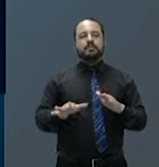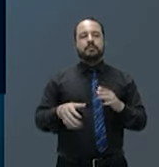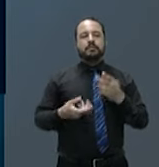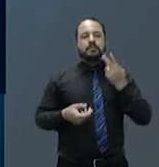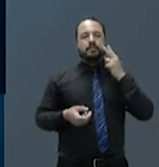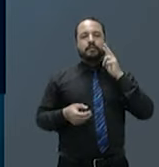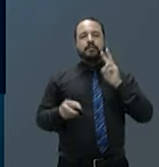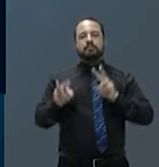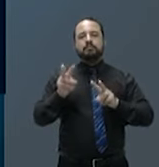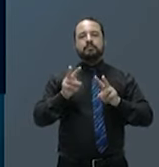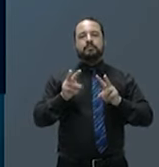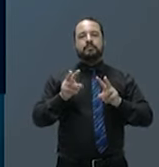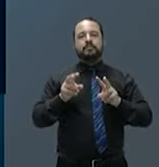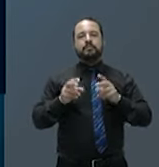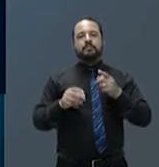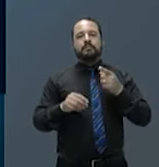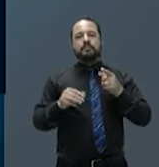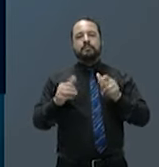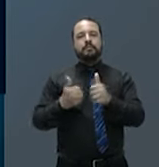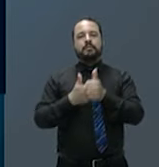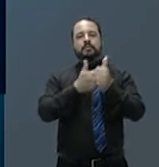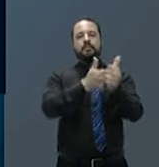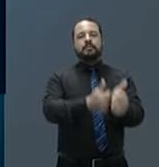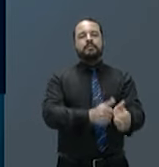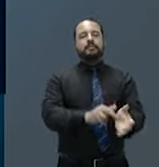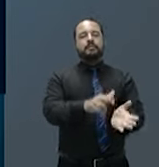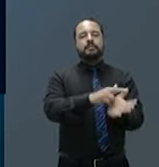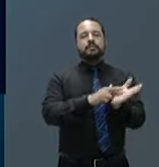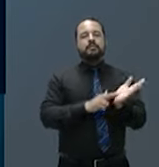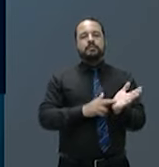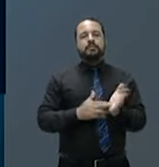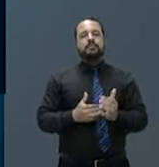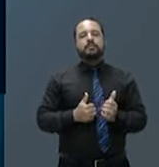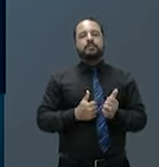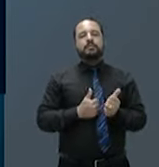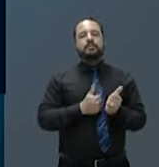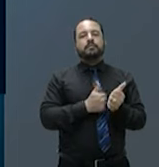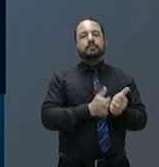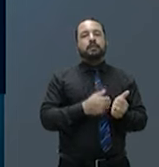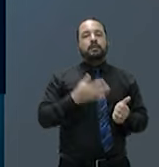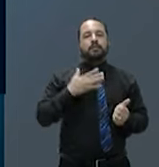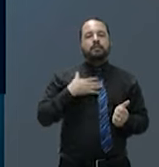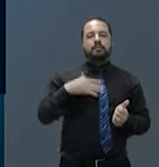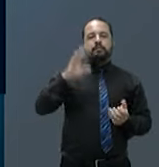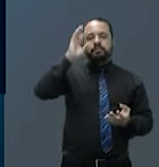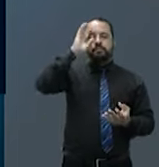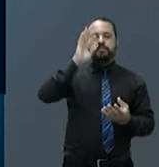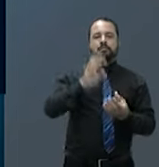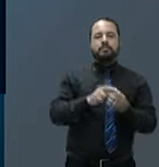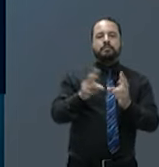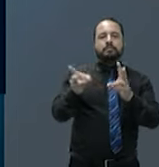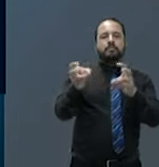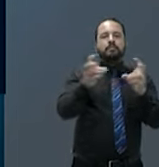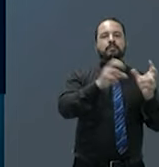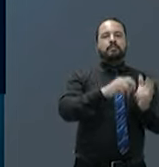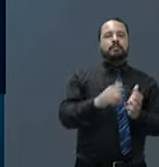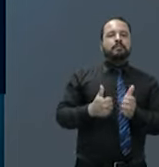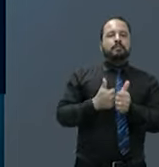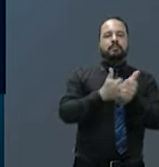aqui, Vossa Excelência está acompanhando o relator. Exatamente, presidente. Então, Vossa Excelência também acompanha o relator. Alguém